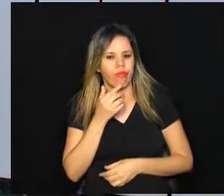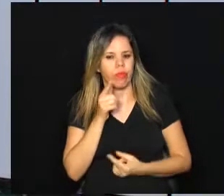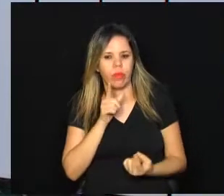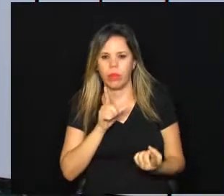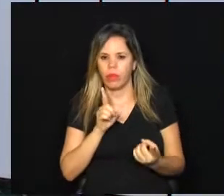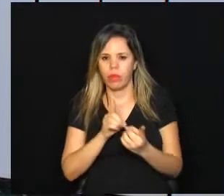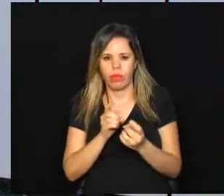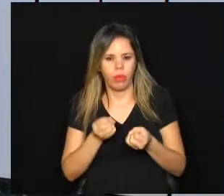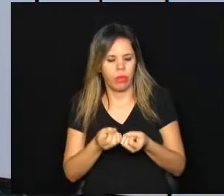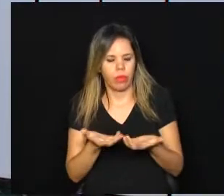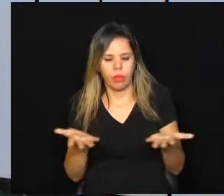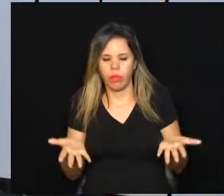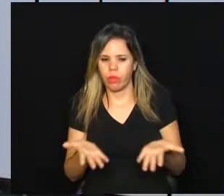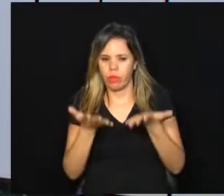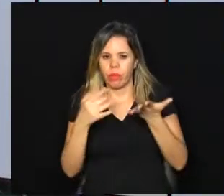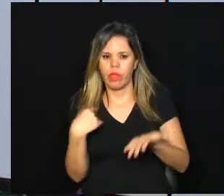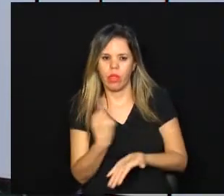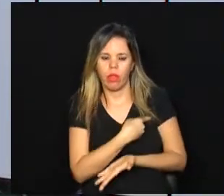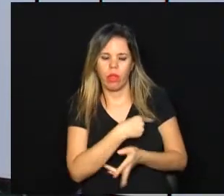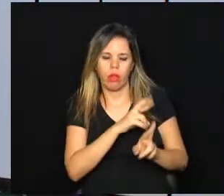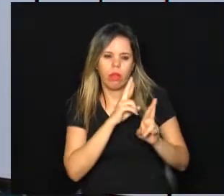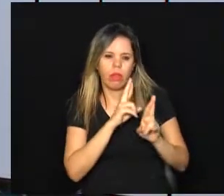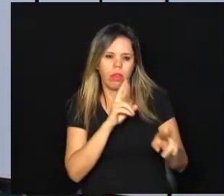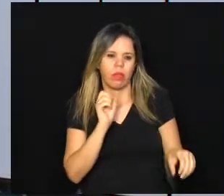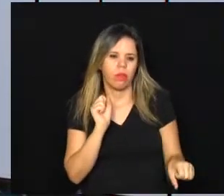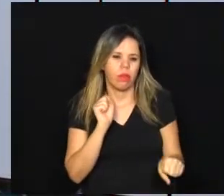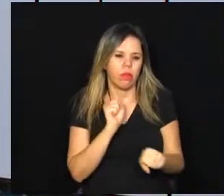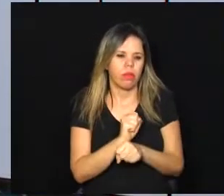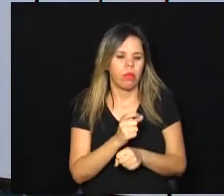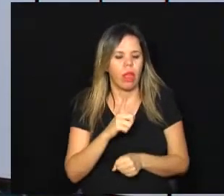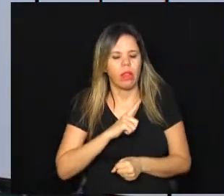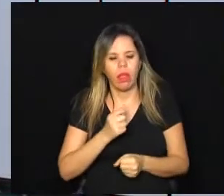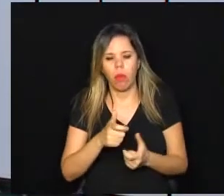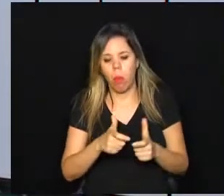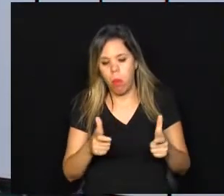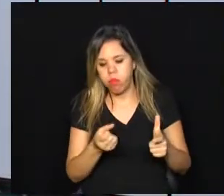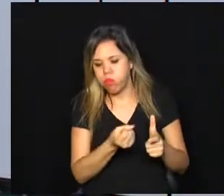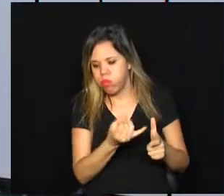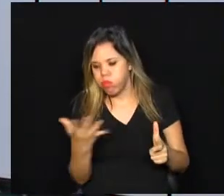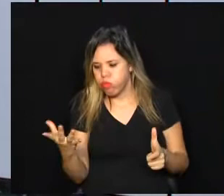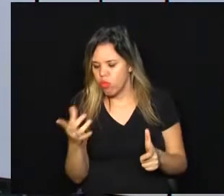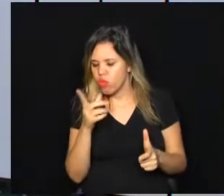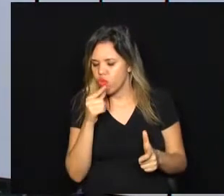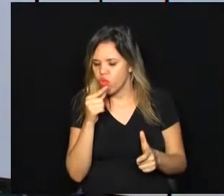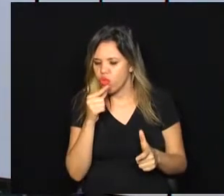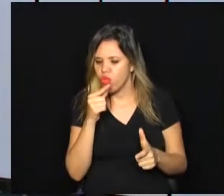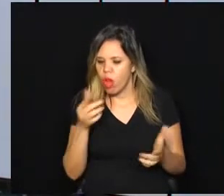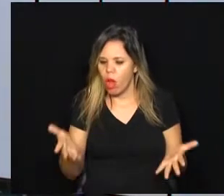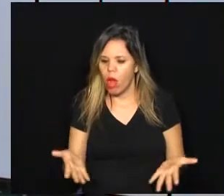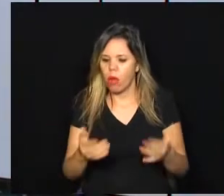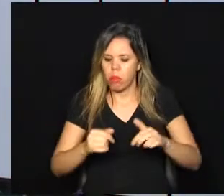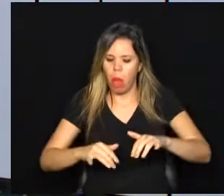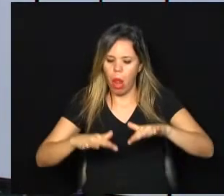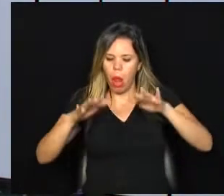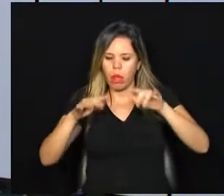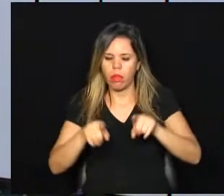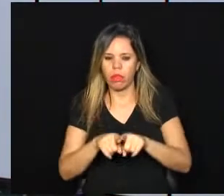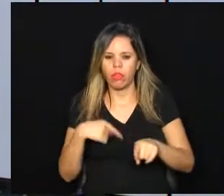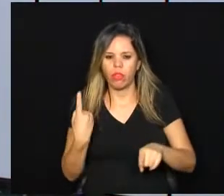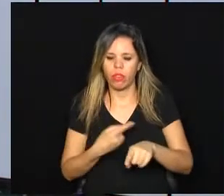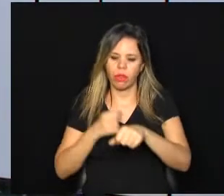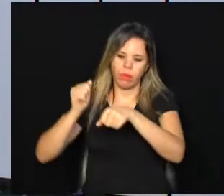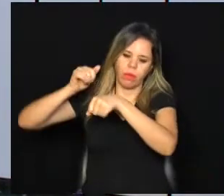sido aquela que a gente esperava para garantir, inclusive, o reabastecimento das nossas